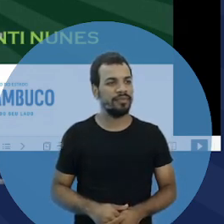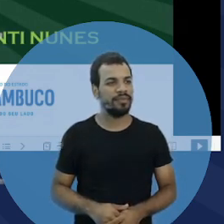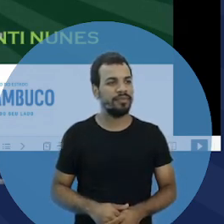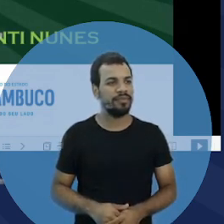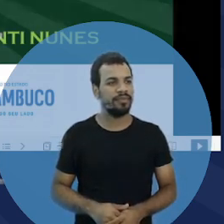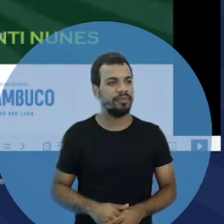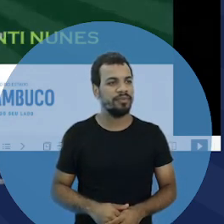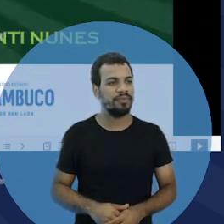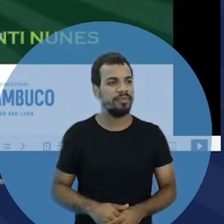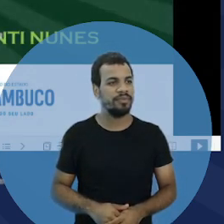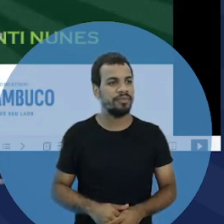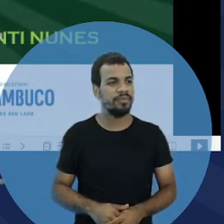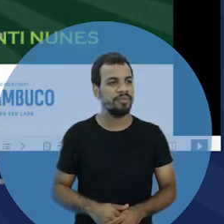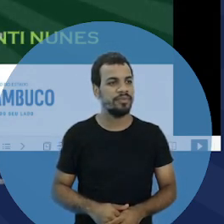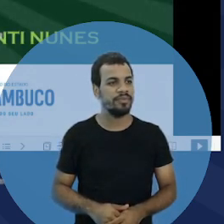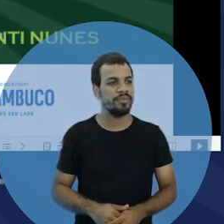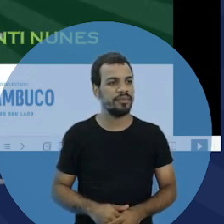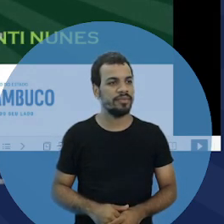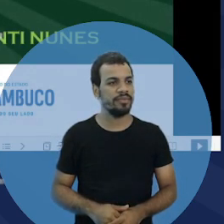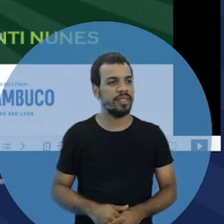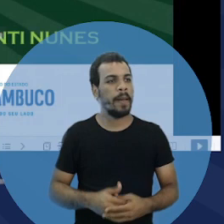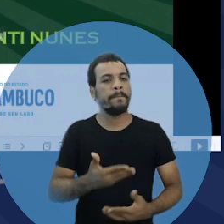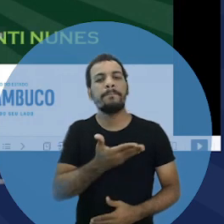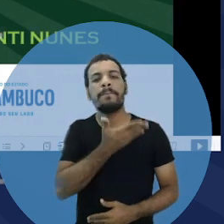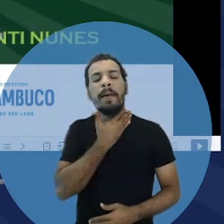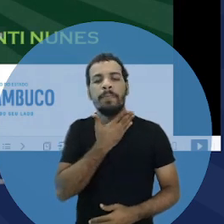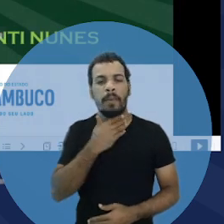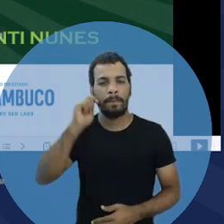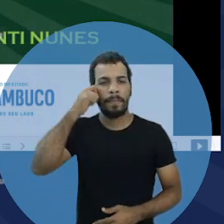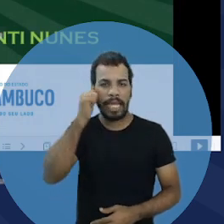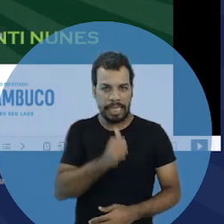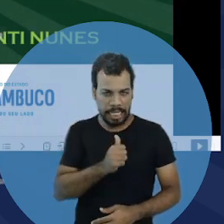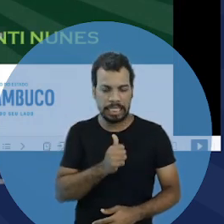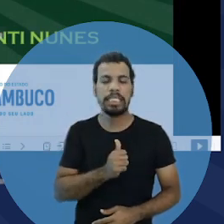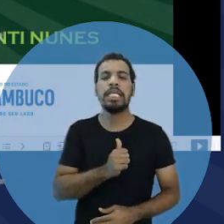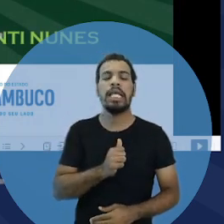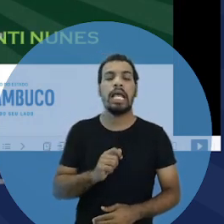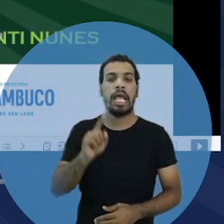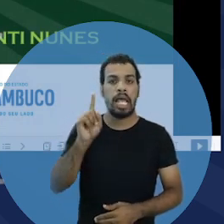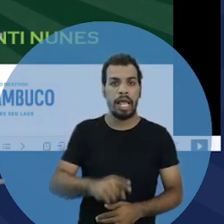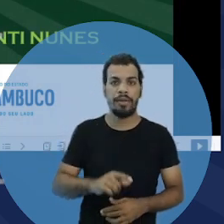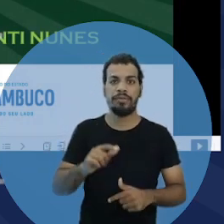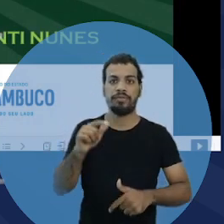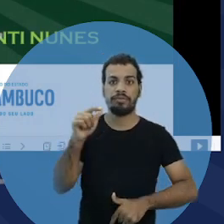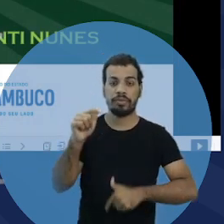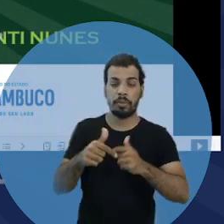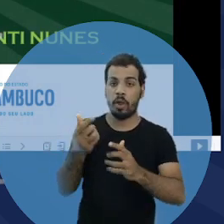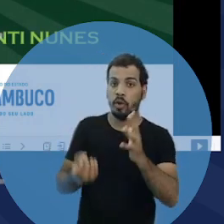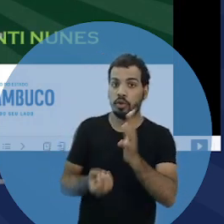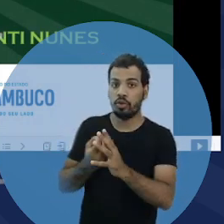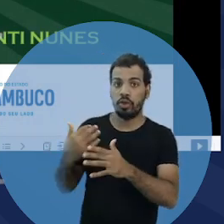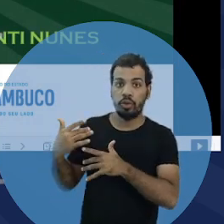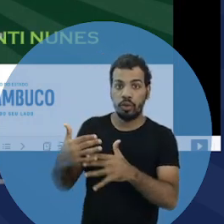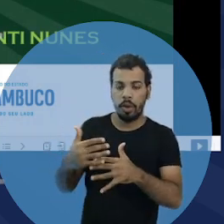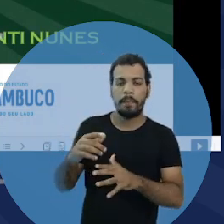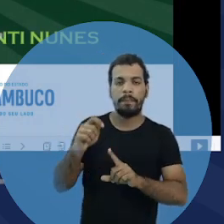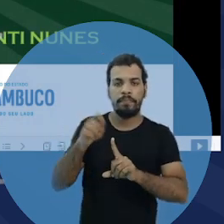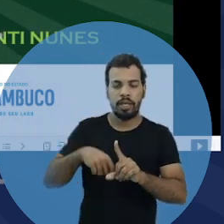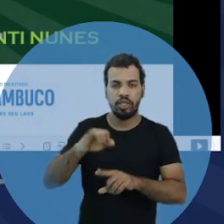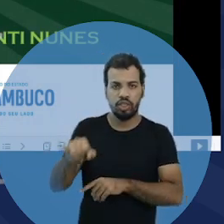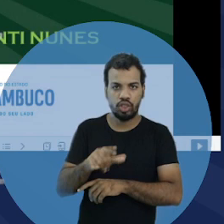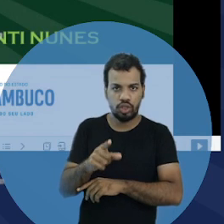tem foi um trabalho, não é, construído durante o mês de julho, quando a gente